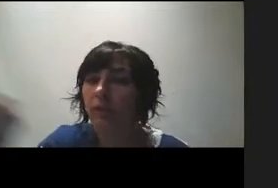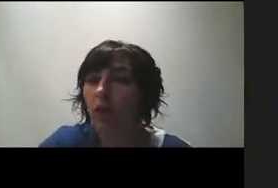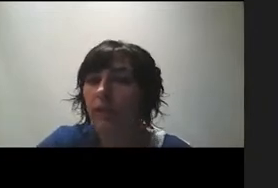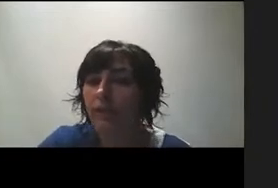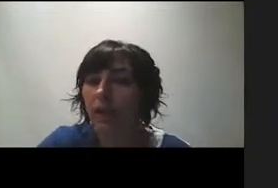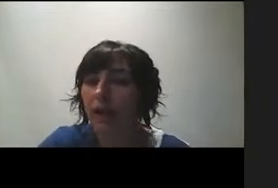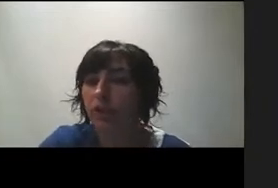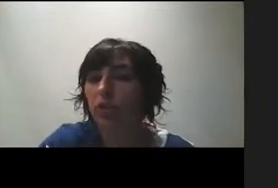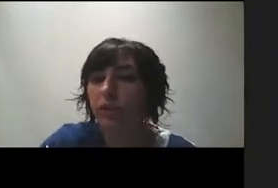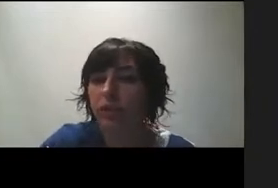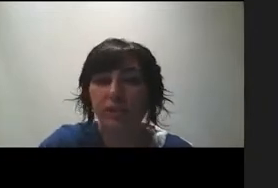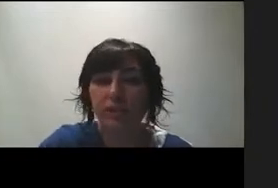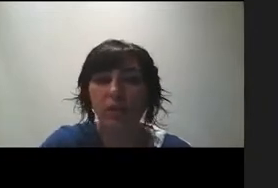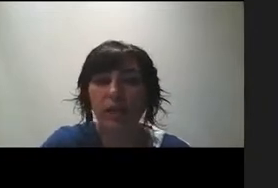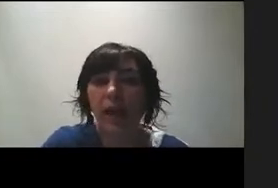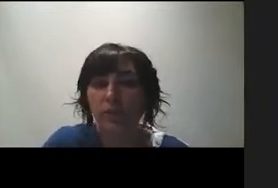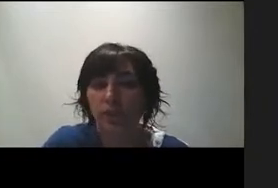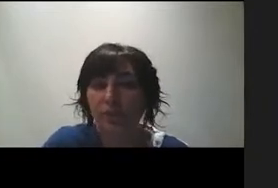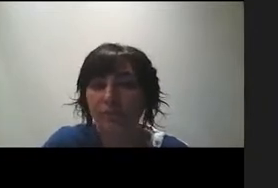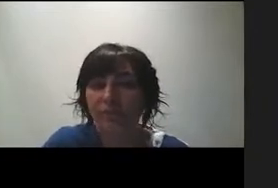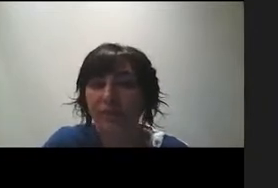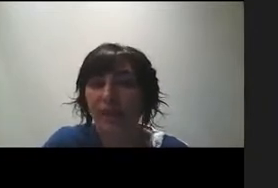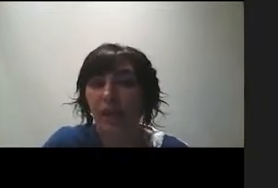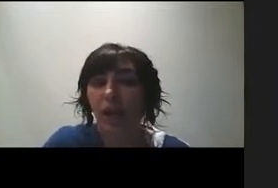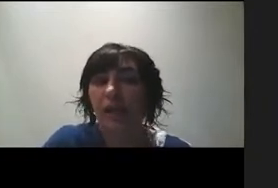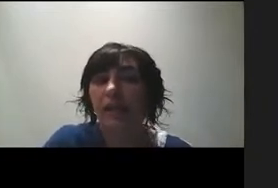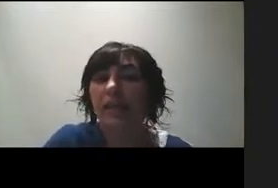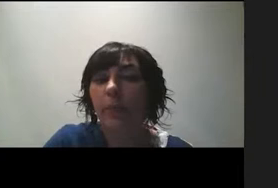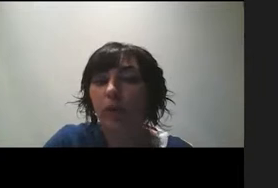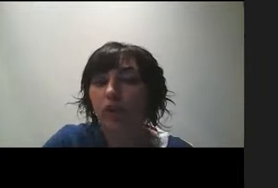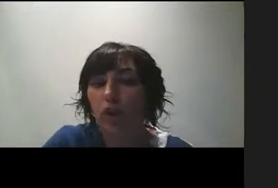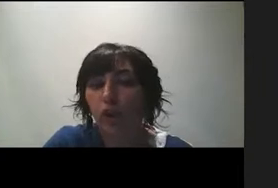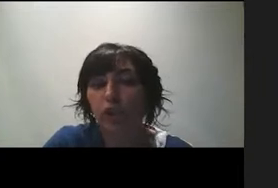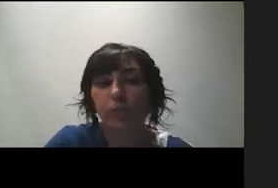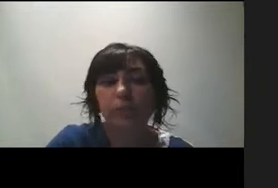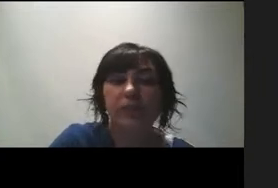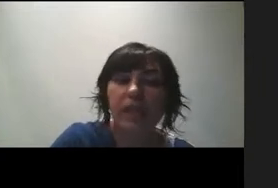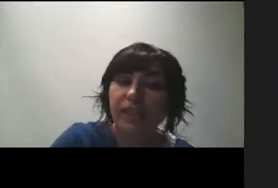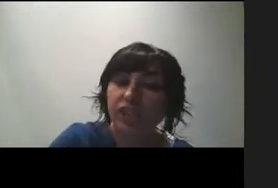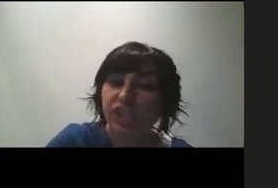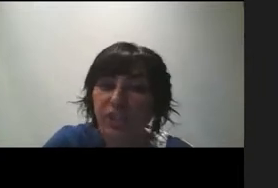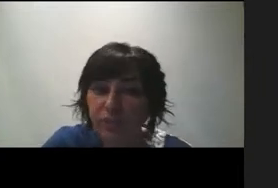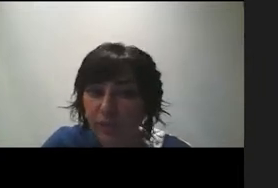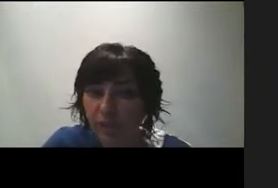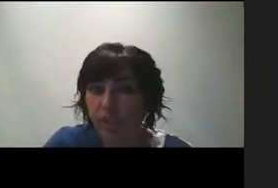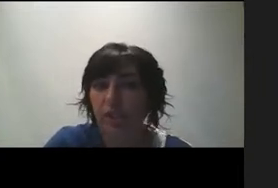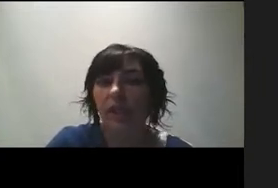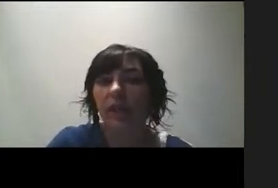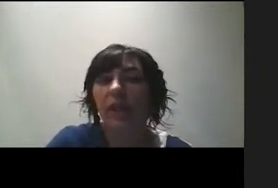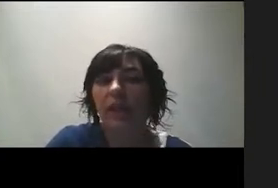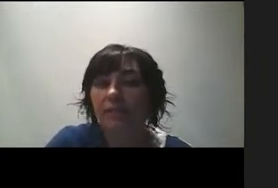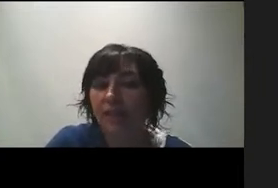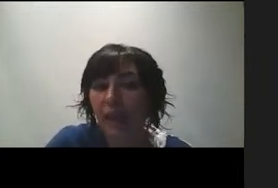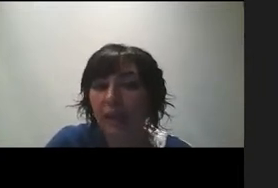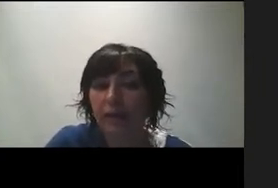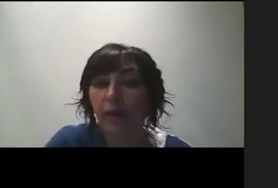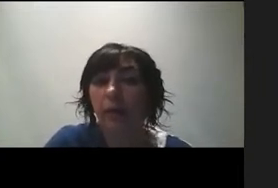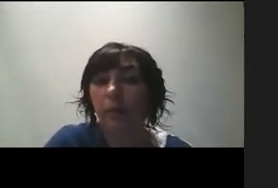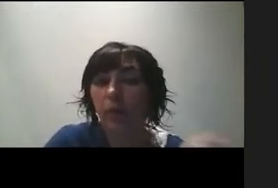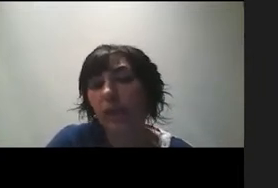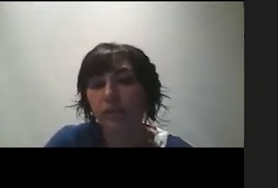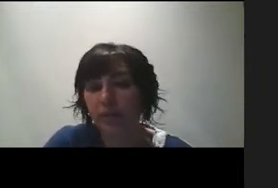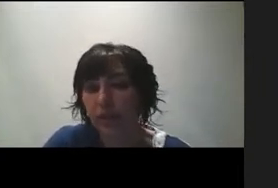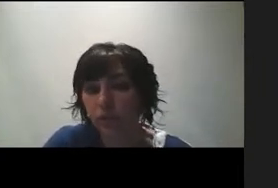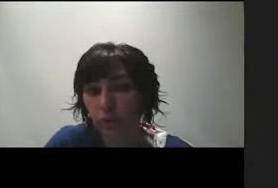resolvido então a nota lá as dores do seu cliente que emoções negativas ele